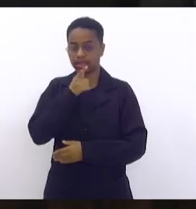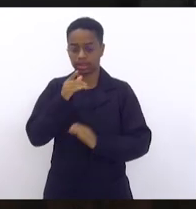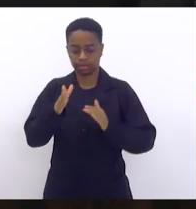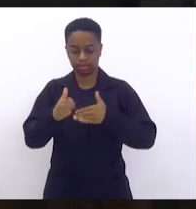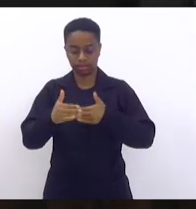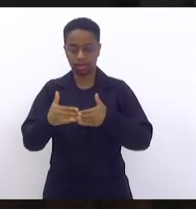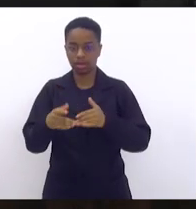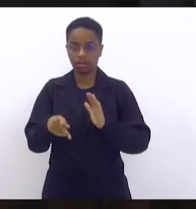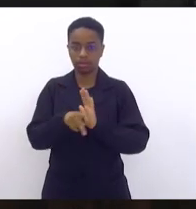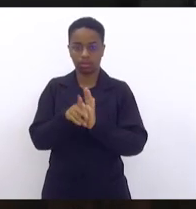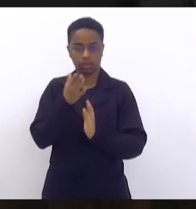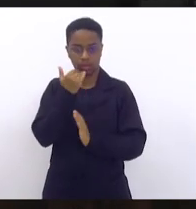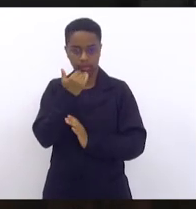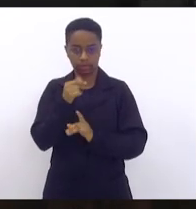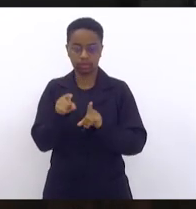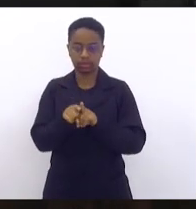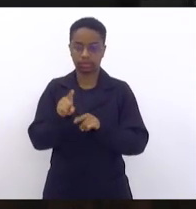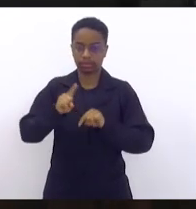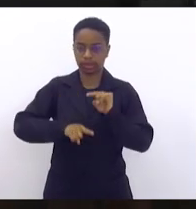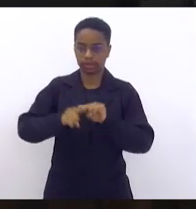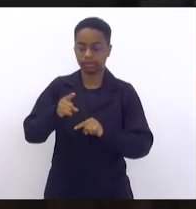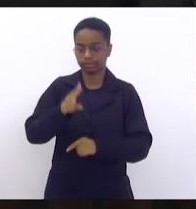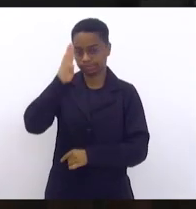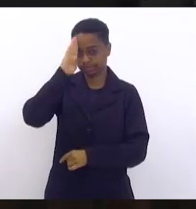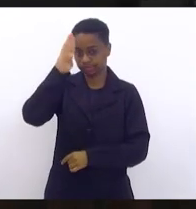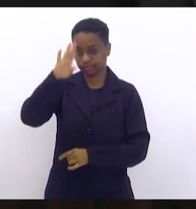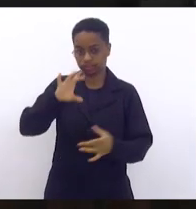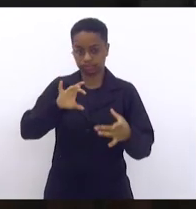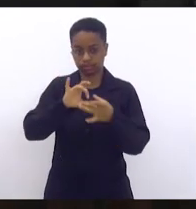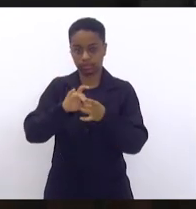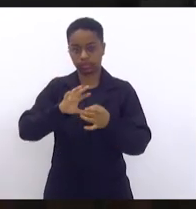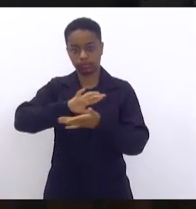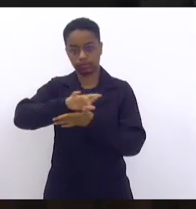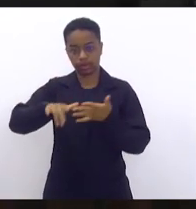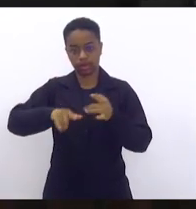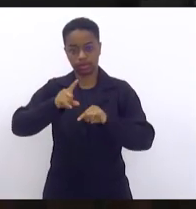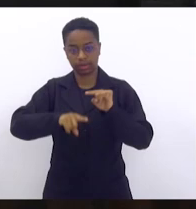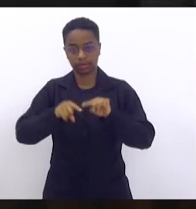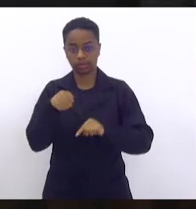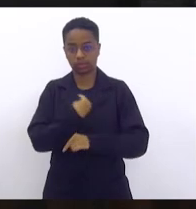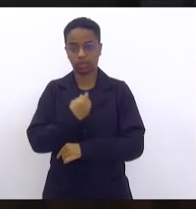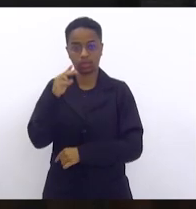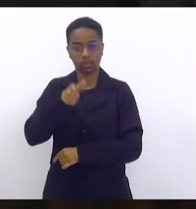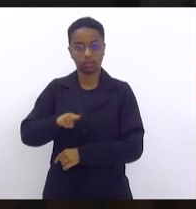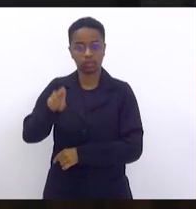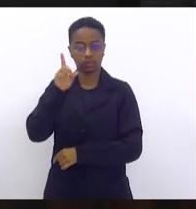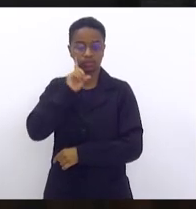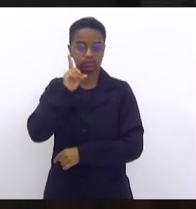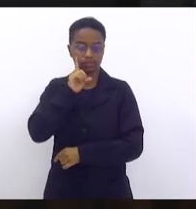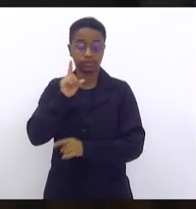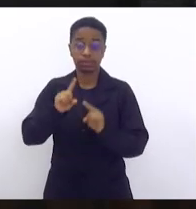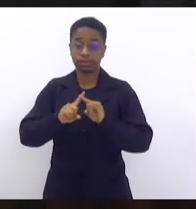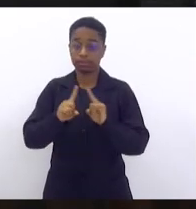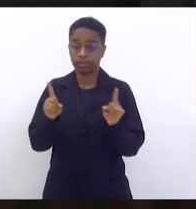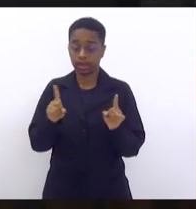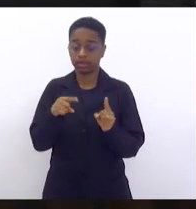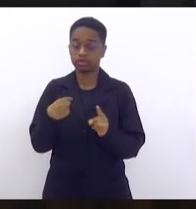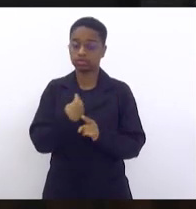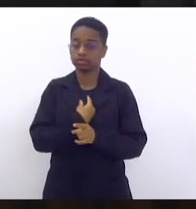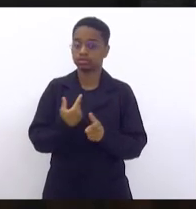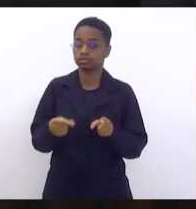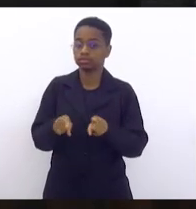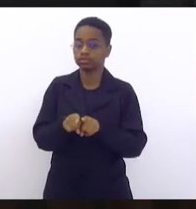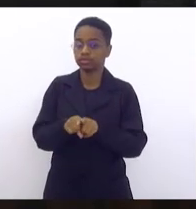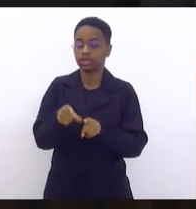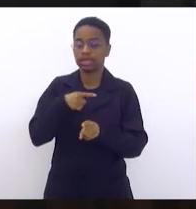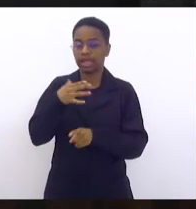alimentos até componentes essenciais em muitos produtos que utilizamos diariamente no entanto também enfrentamos